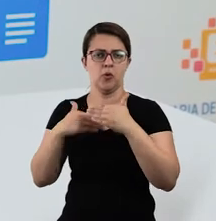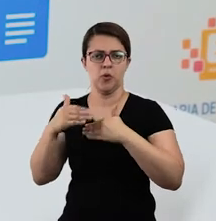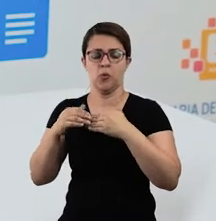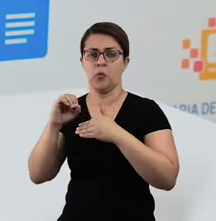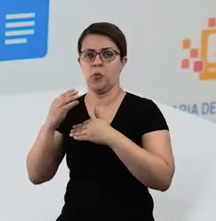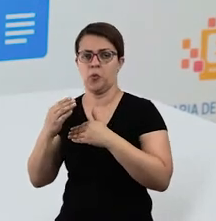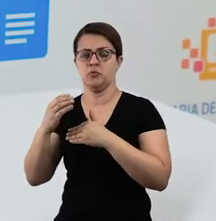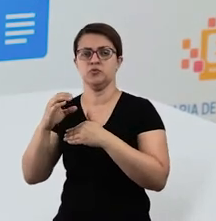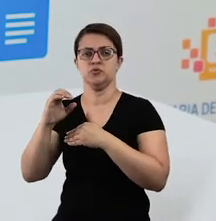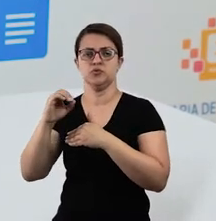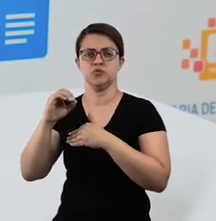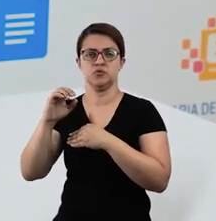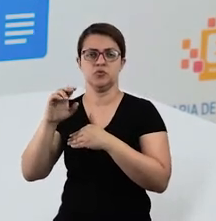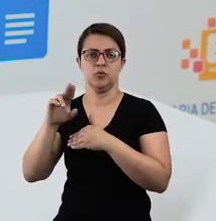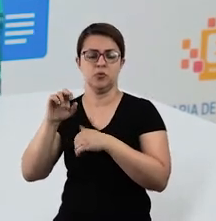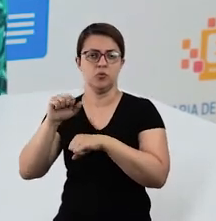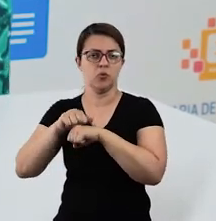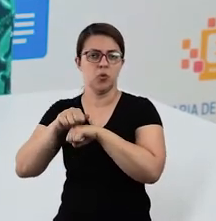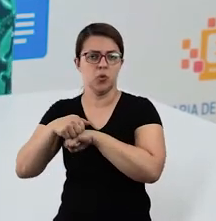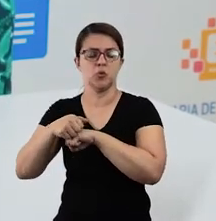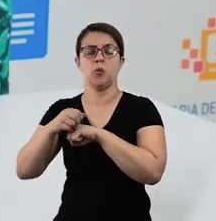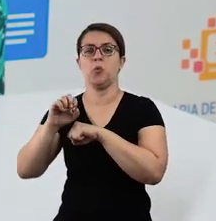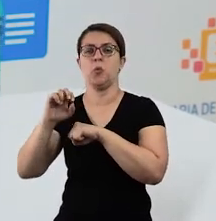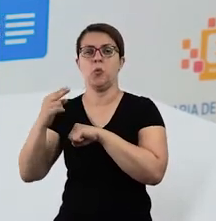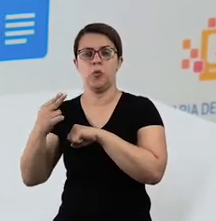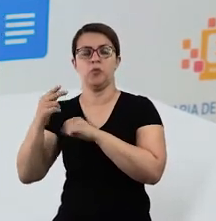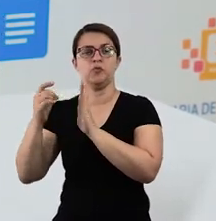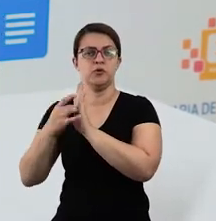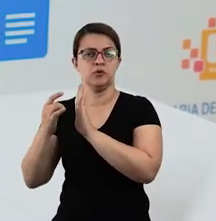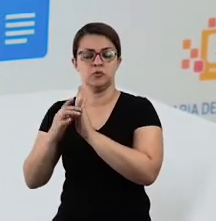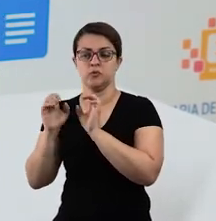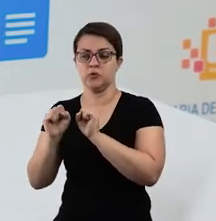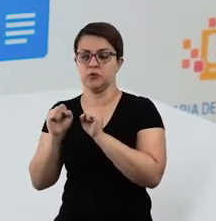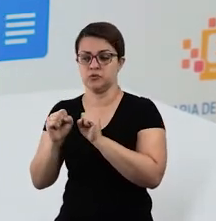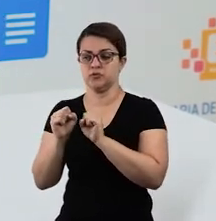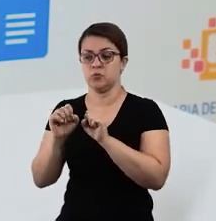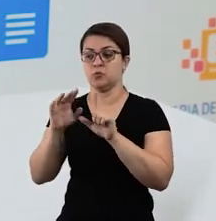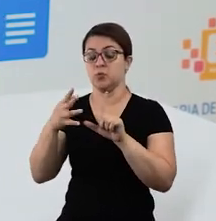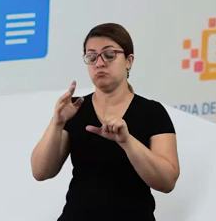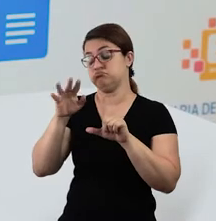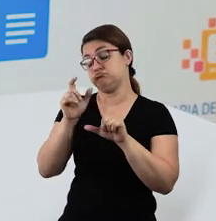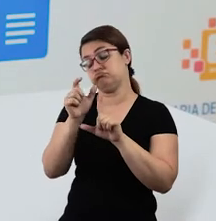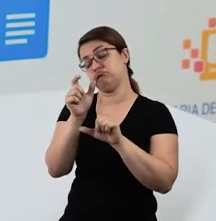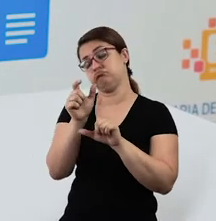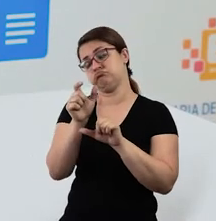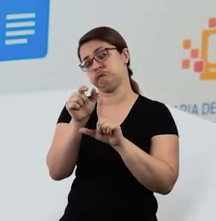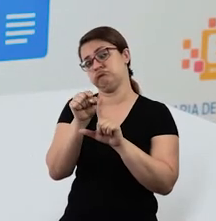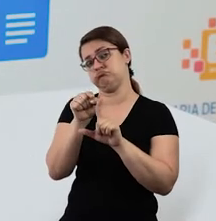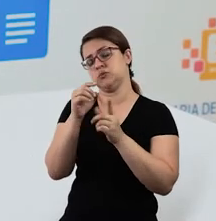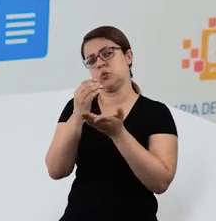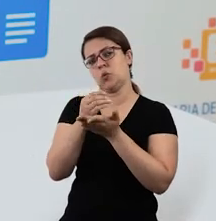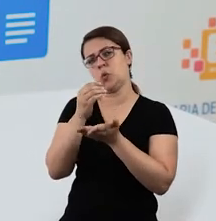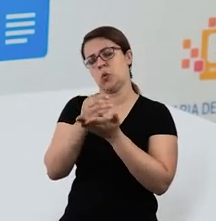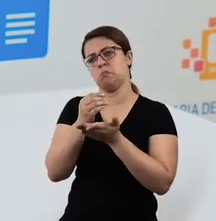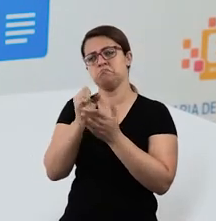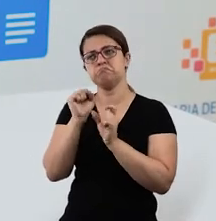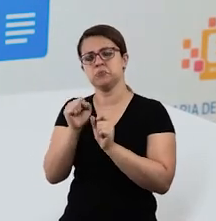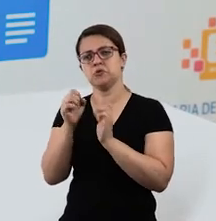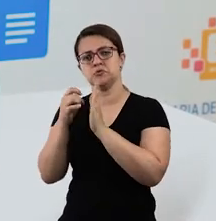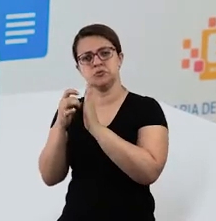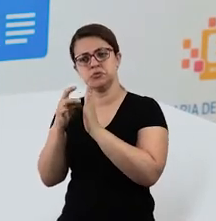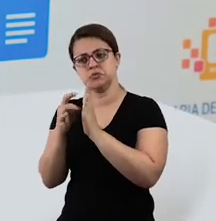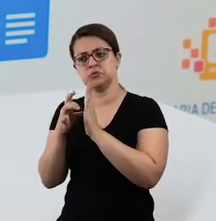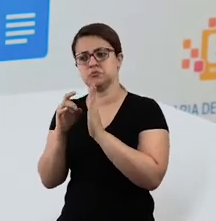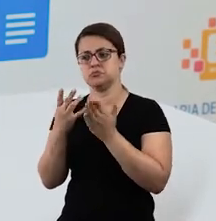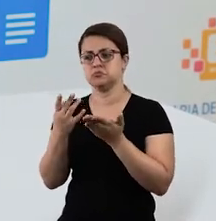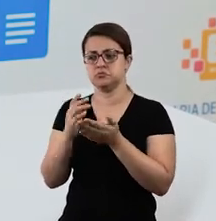de couro, ou de louça, ou de vidro. Aí você vai colocar aqui uma opção, não, esse copo aqui eu acho que dá para ser feito de